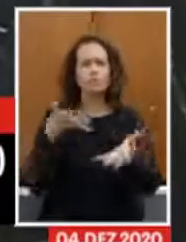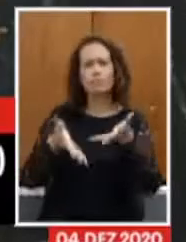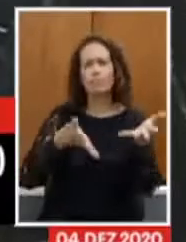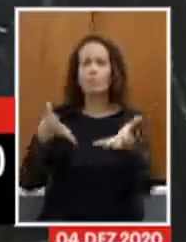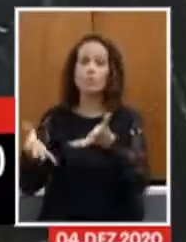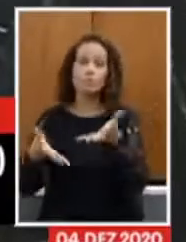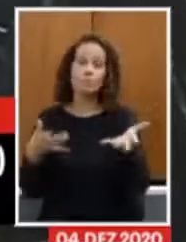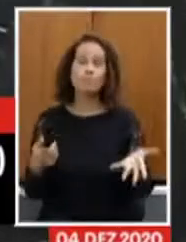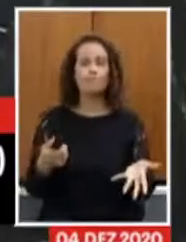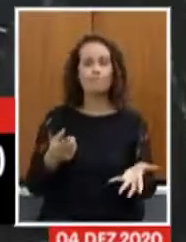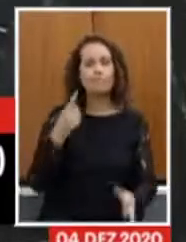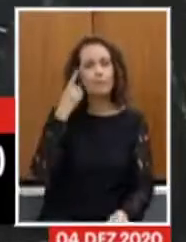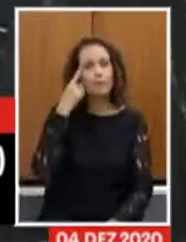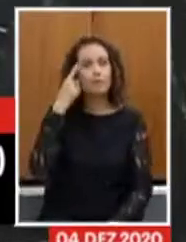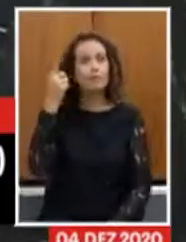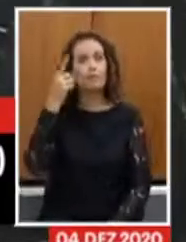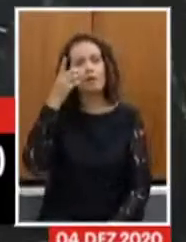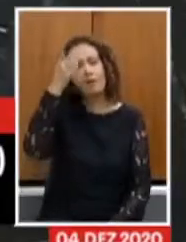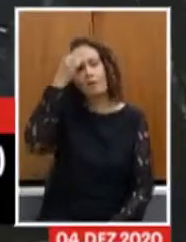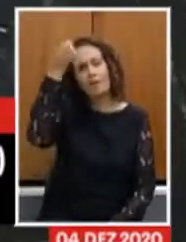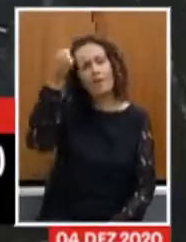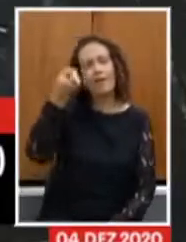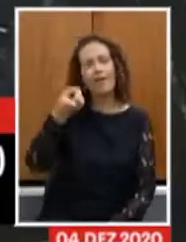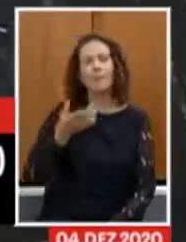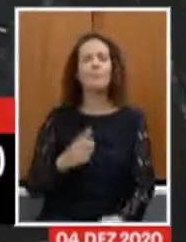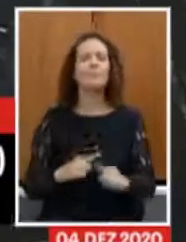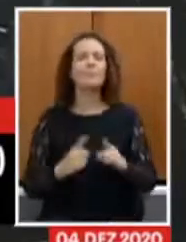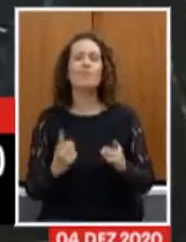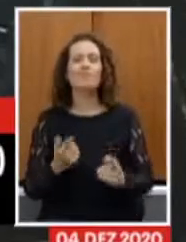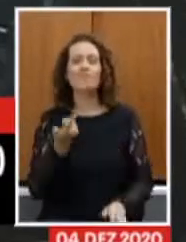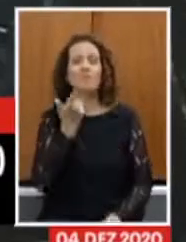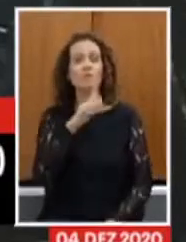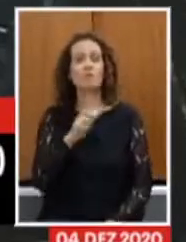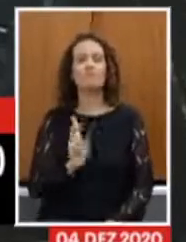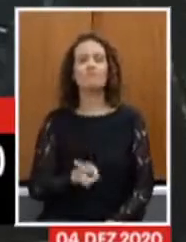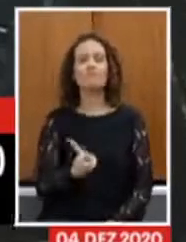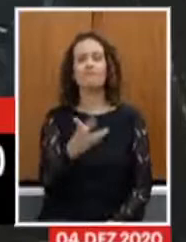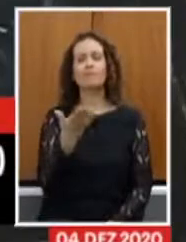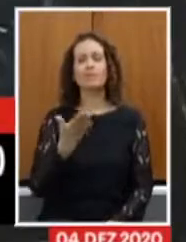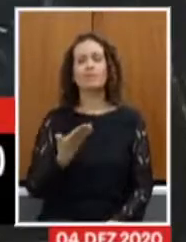aquela bela ideia e muitas vezes não consegue, e muitas vezes não